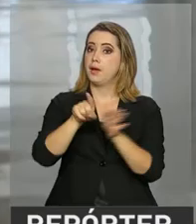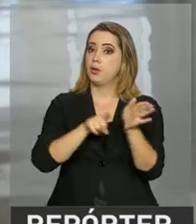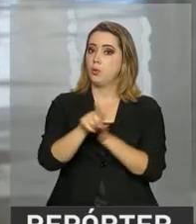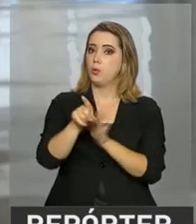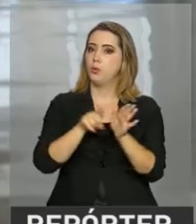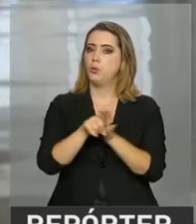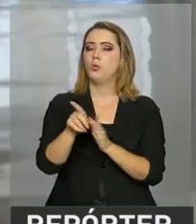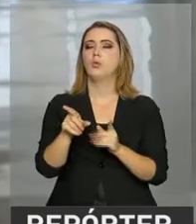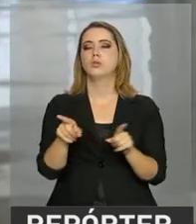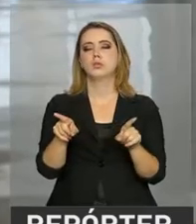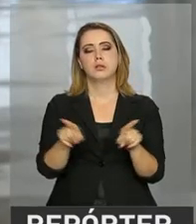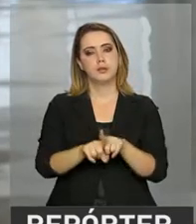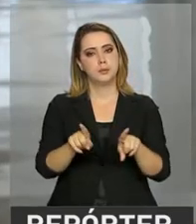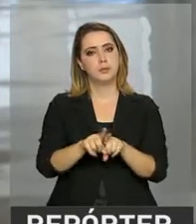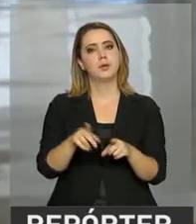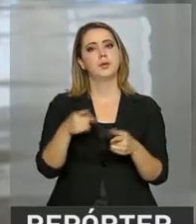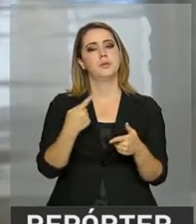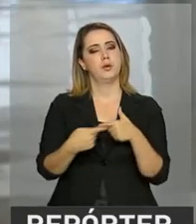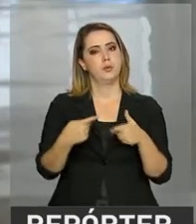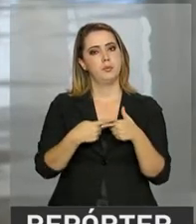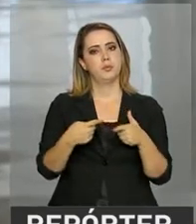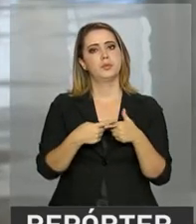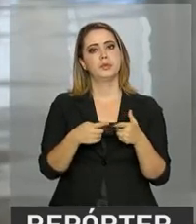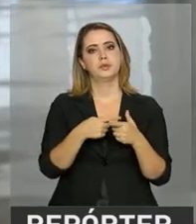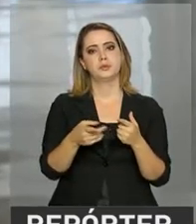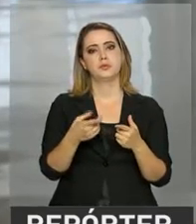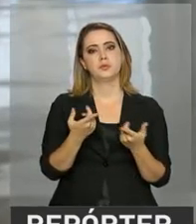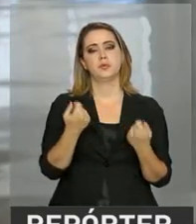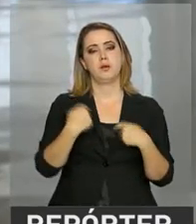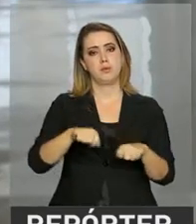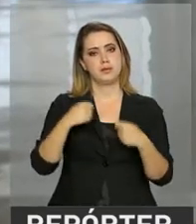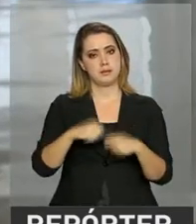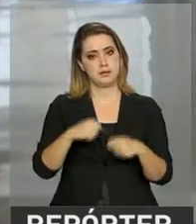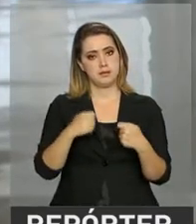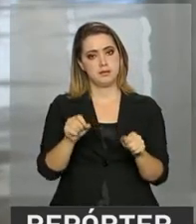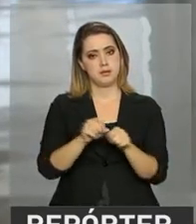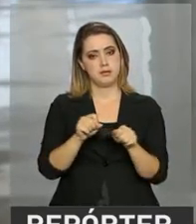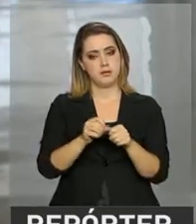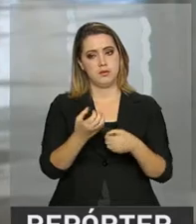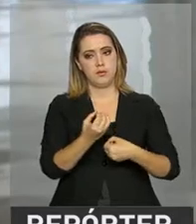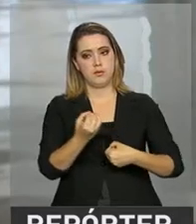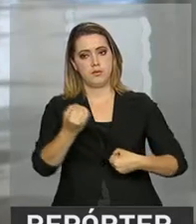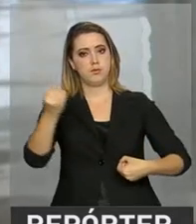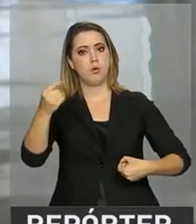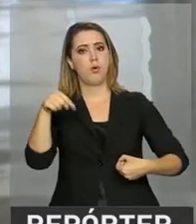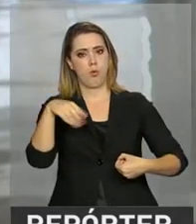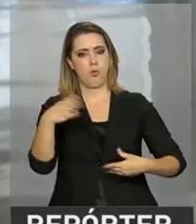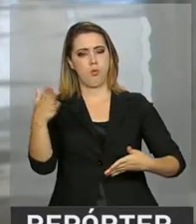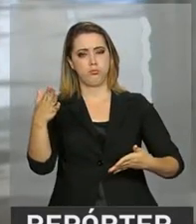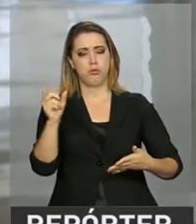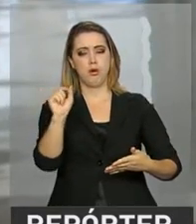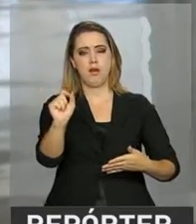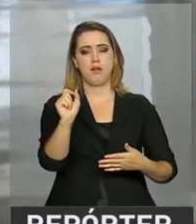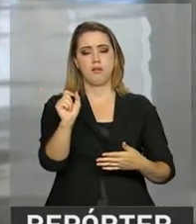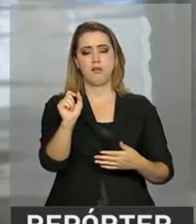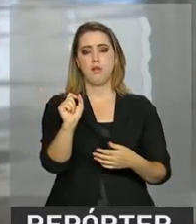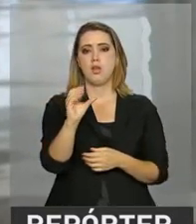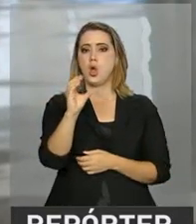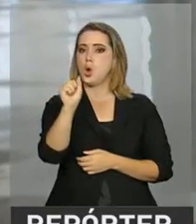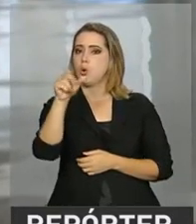estão irregulares e podem não colar grau mesmo tendo feito a prova do enade no caso desses estudantes é preciso que eles